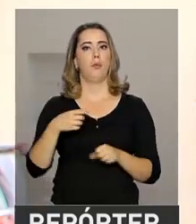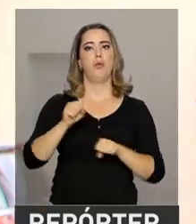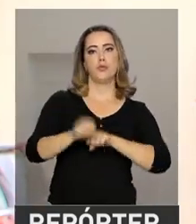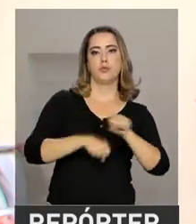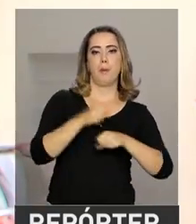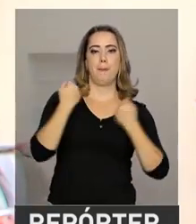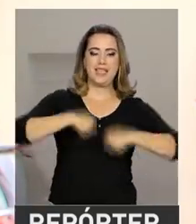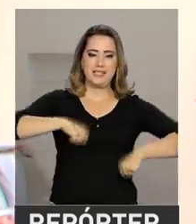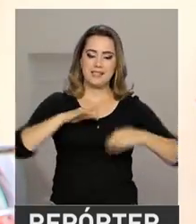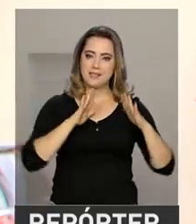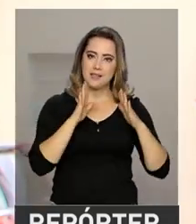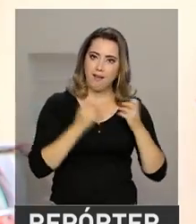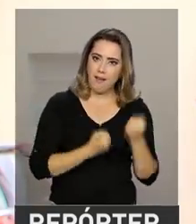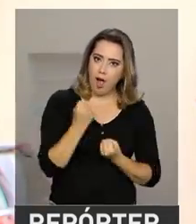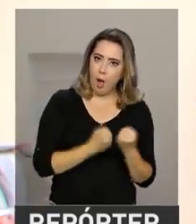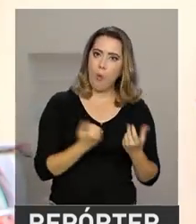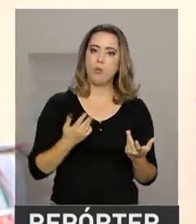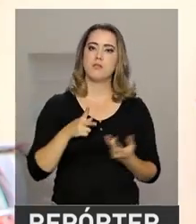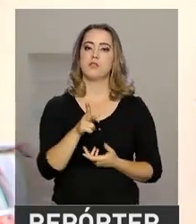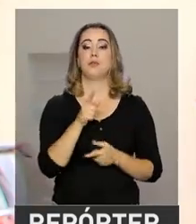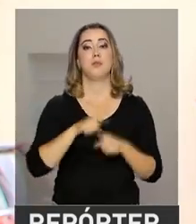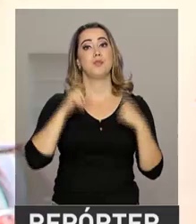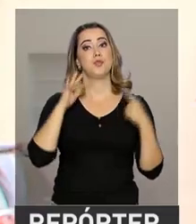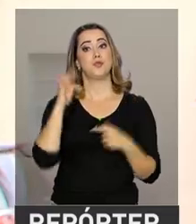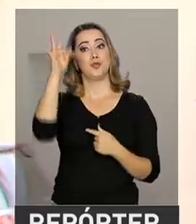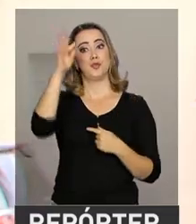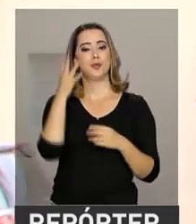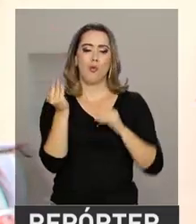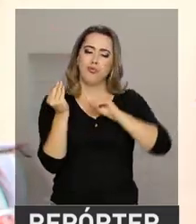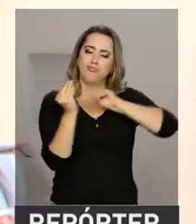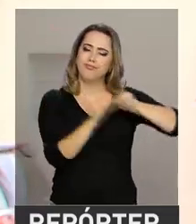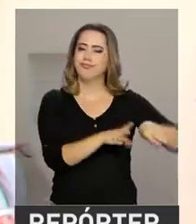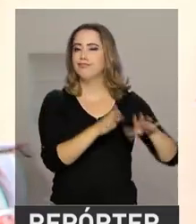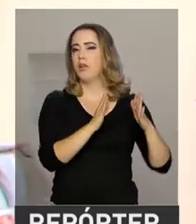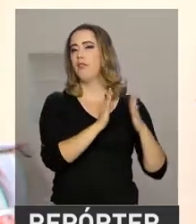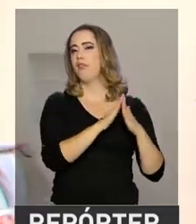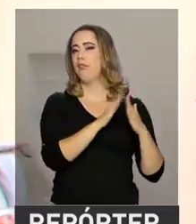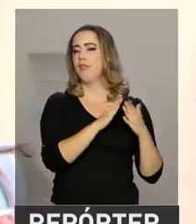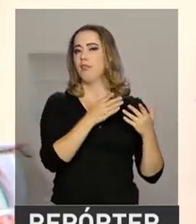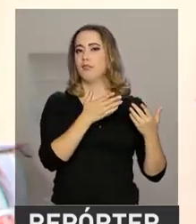tem que usar o carro. Mas eu acho que o futuro é esse. O futuro não pode ser essa quantidade de carro.